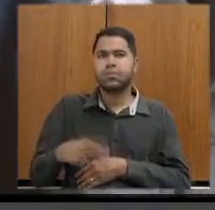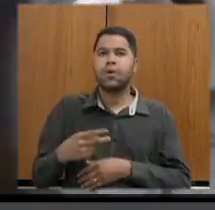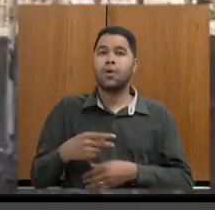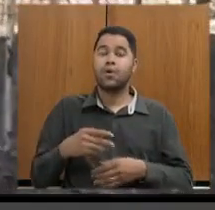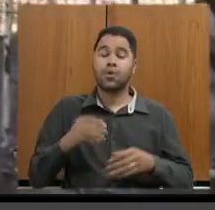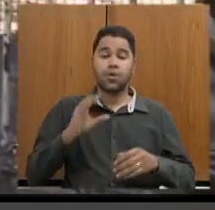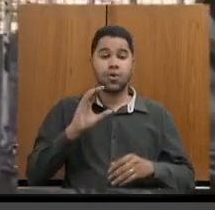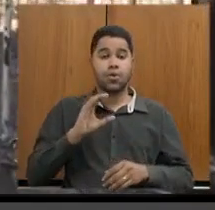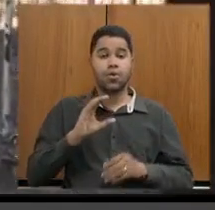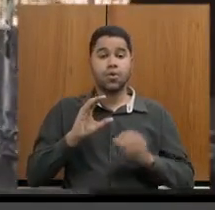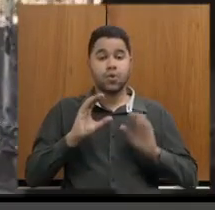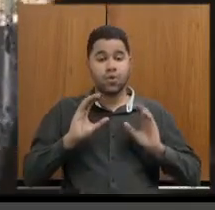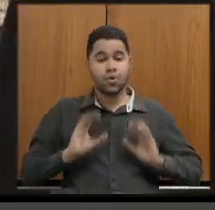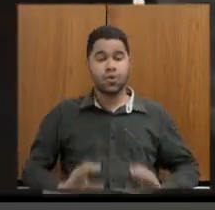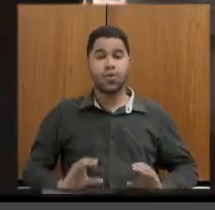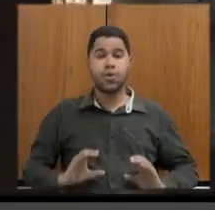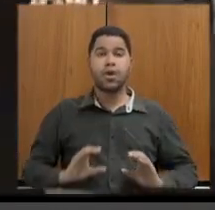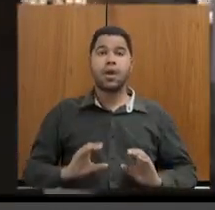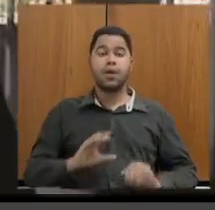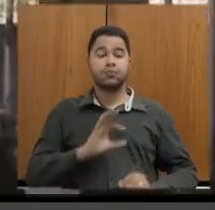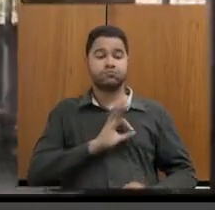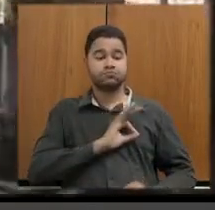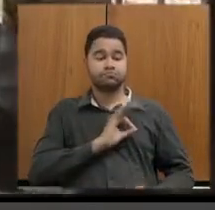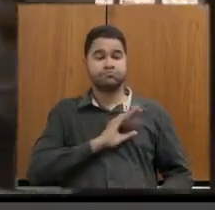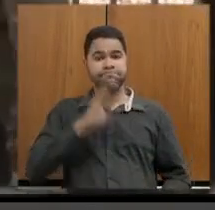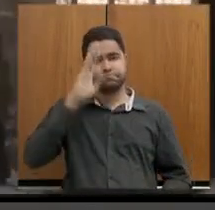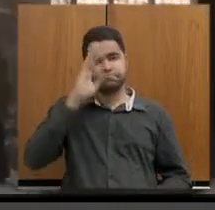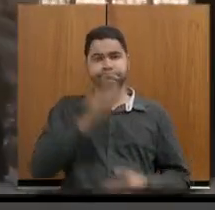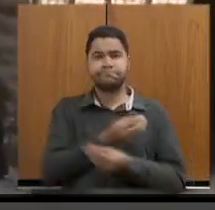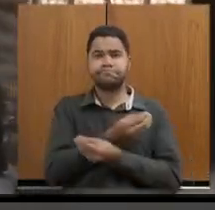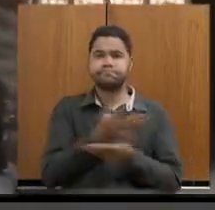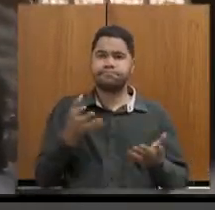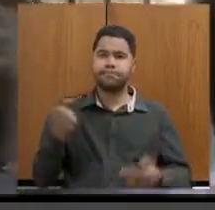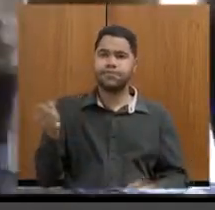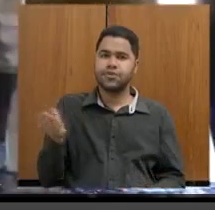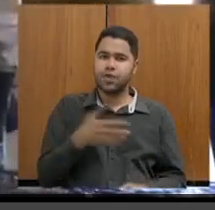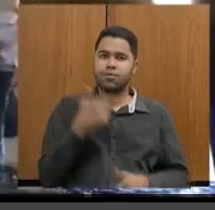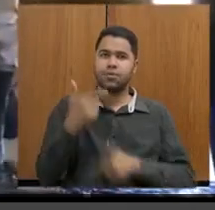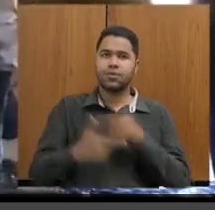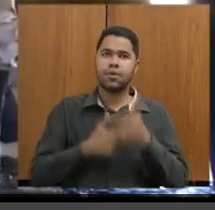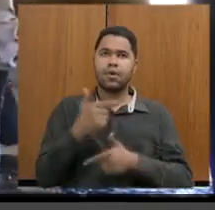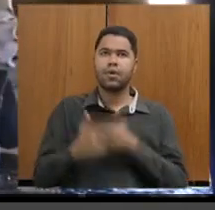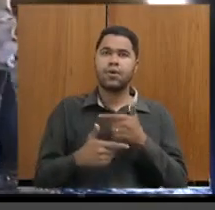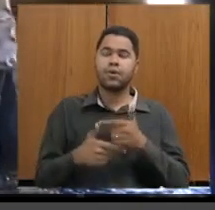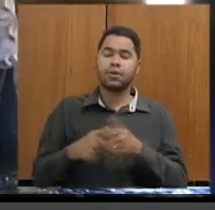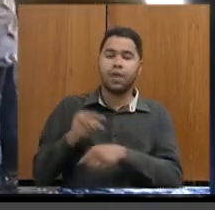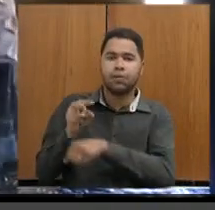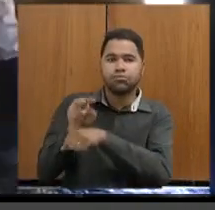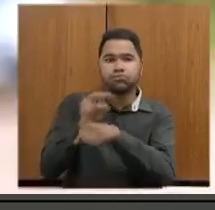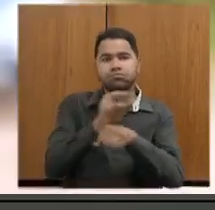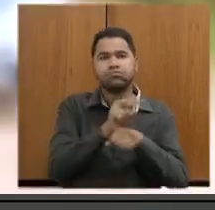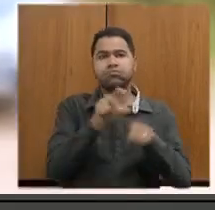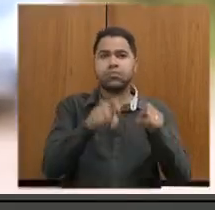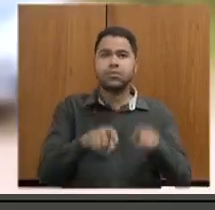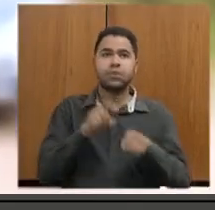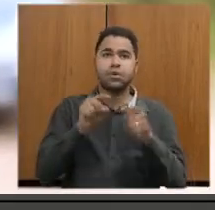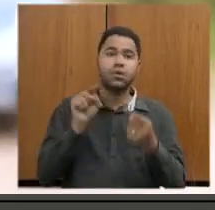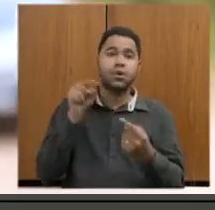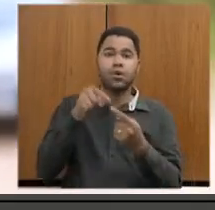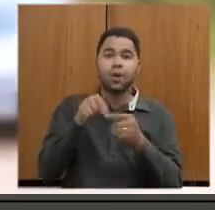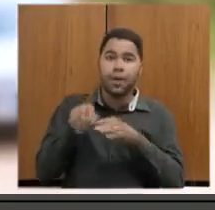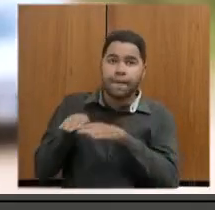comportamentais a Polícia Militar de Minas Gerais promove nova atualização do serviço da Patrulha rural com vistas a